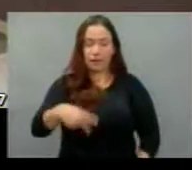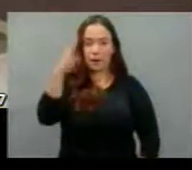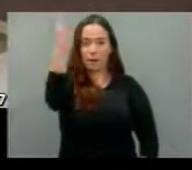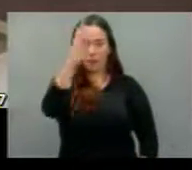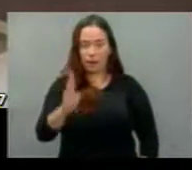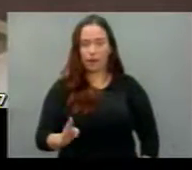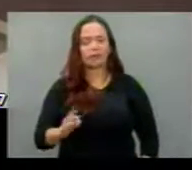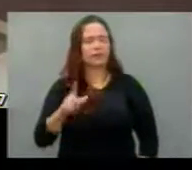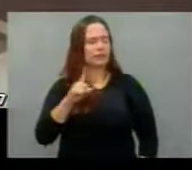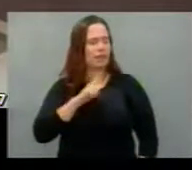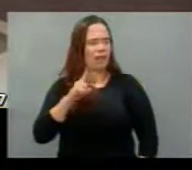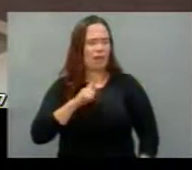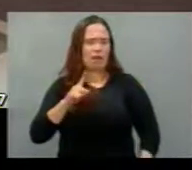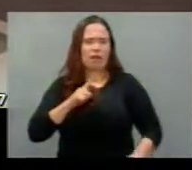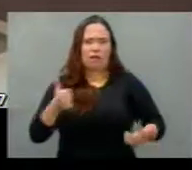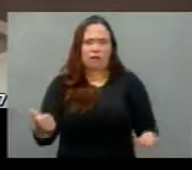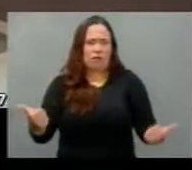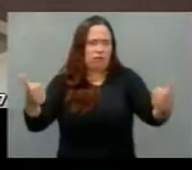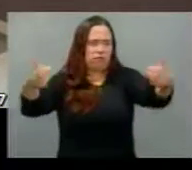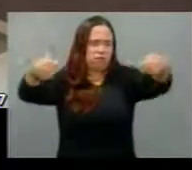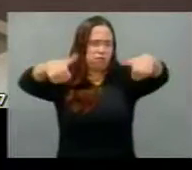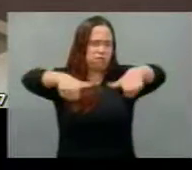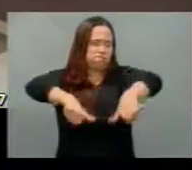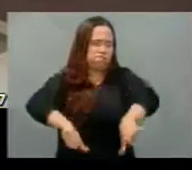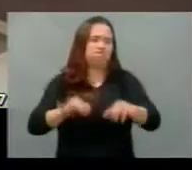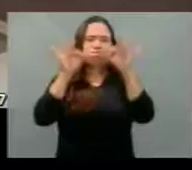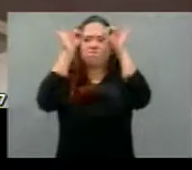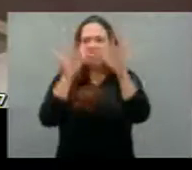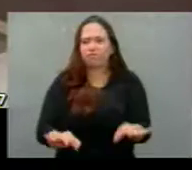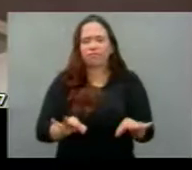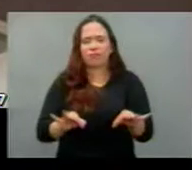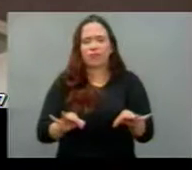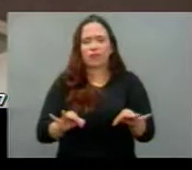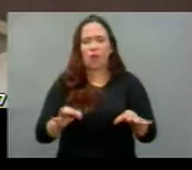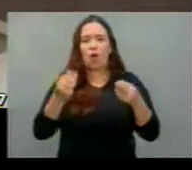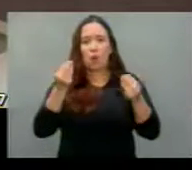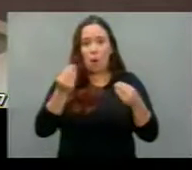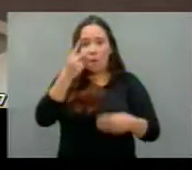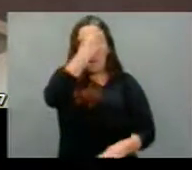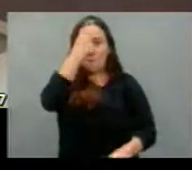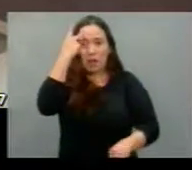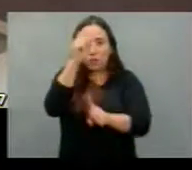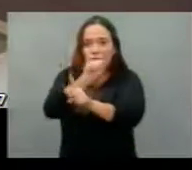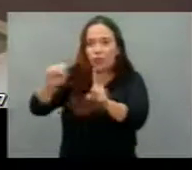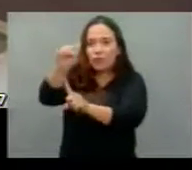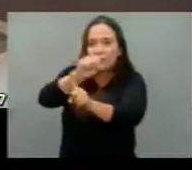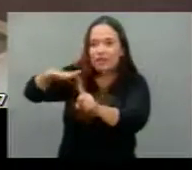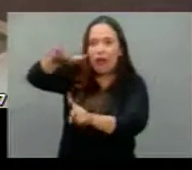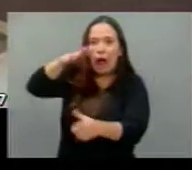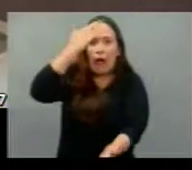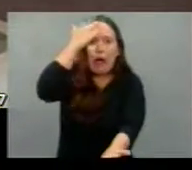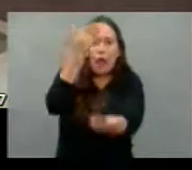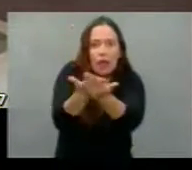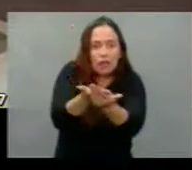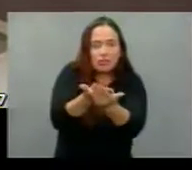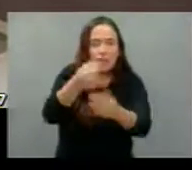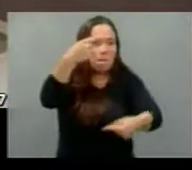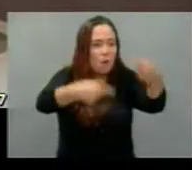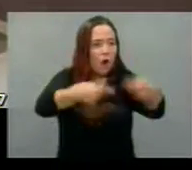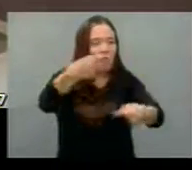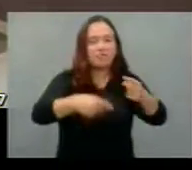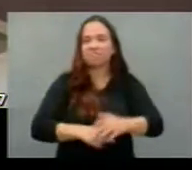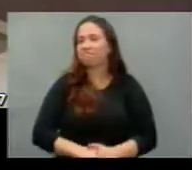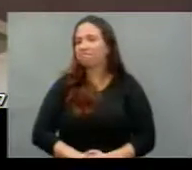está completamente esgotada. Não há cidadão que confie hoje. Estas operações hoje, elas